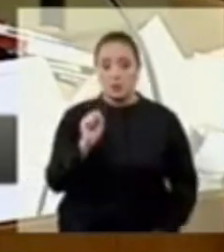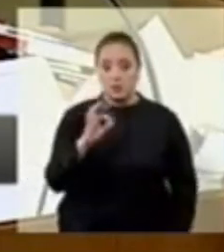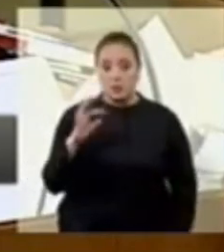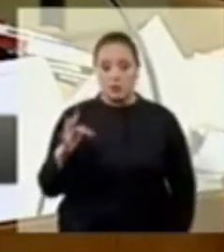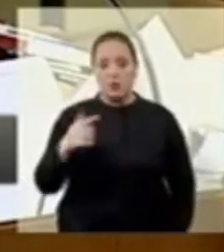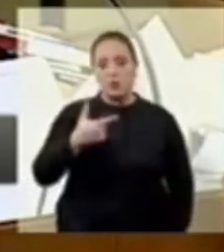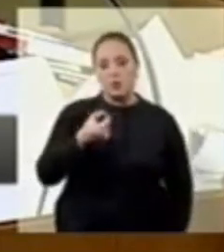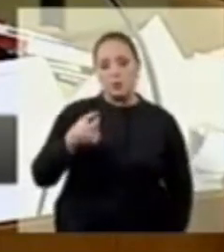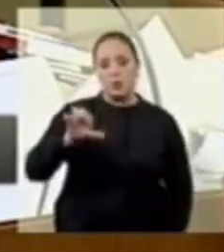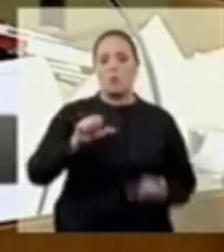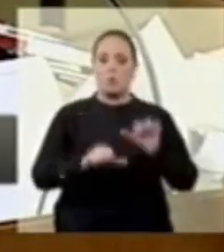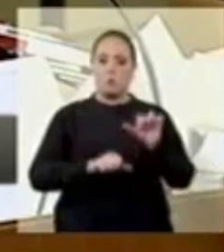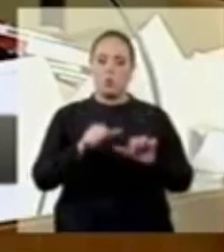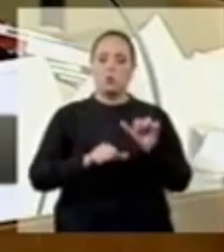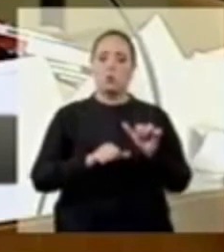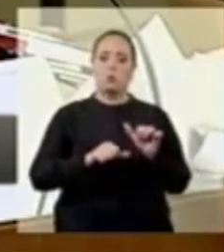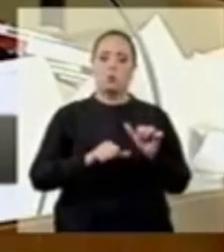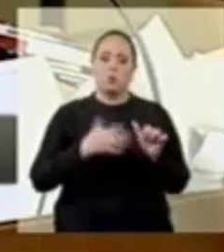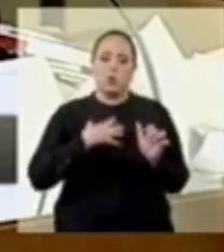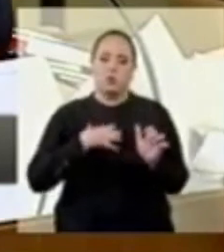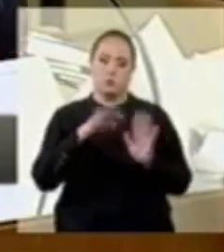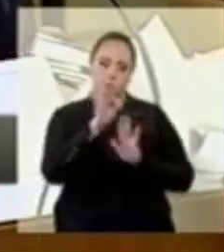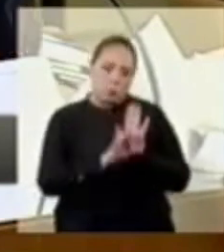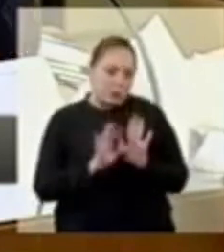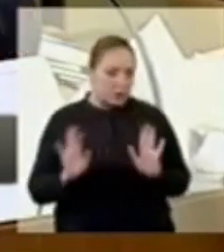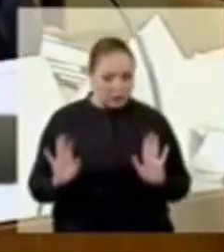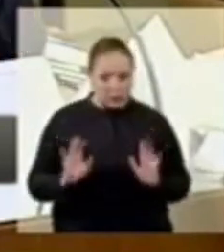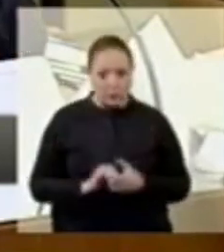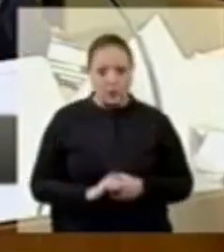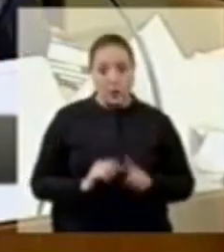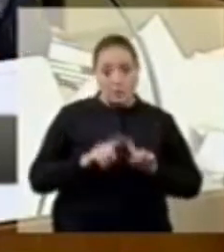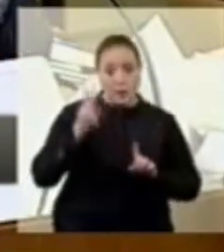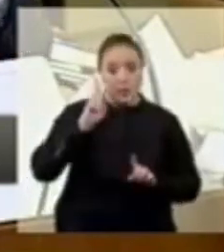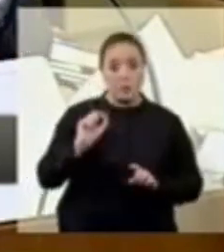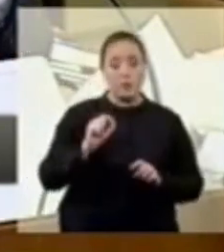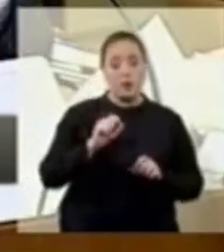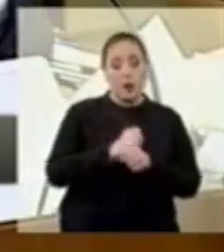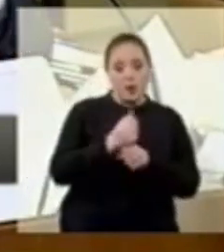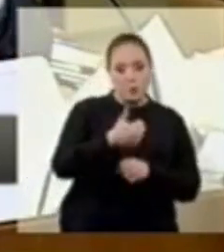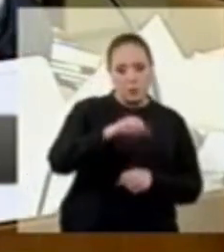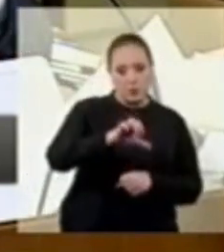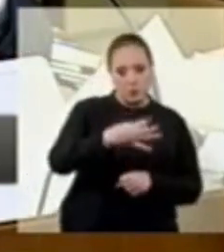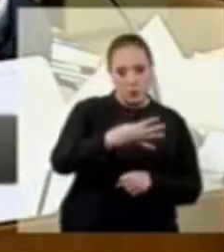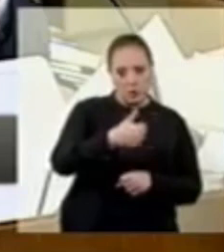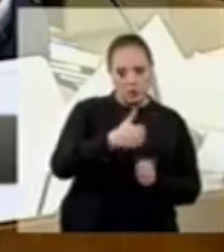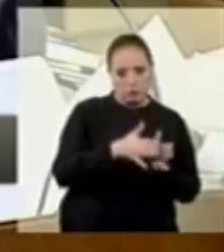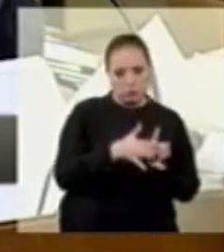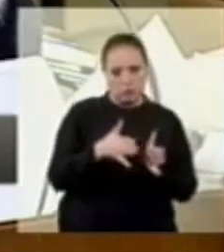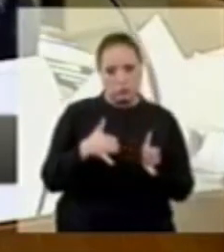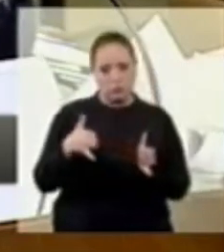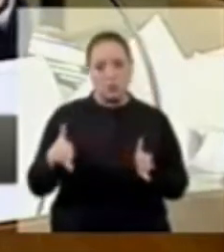o seu sentido e alcance mas só pra lembrar portanto que de 1941 até